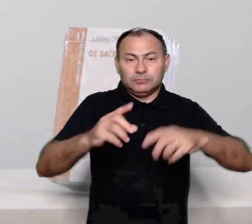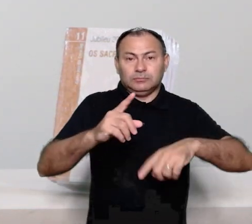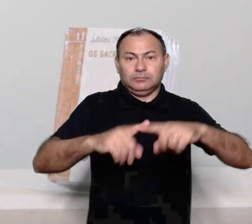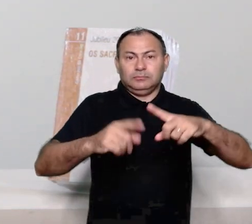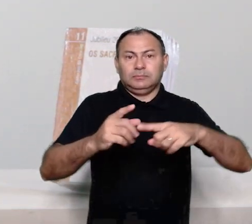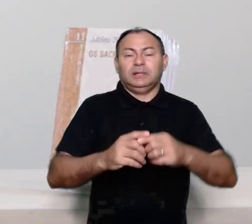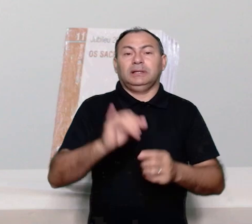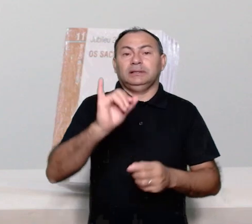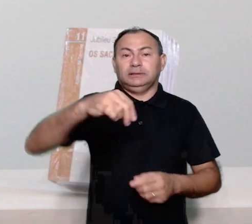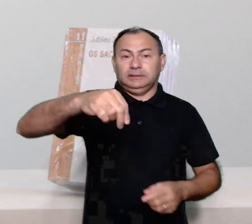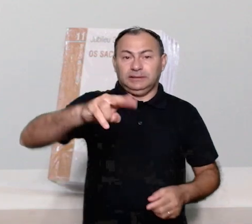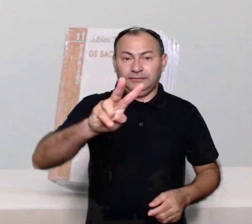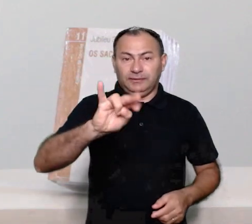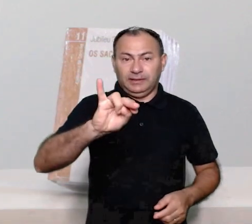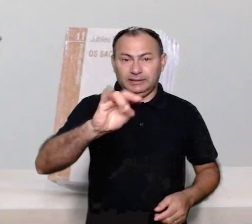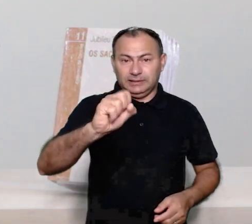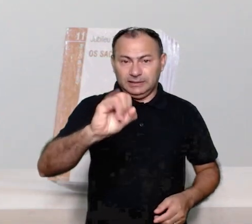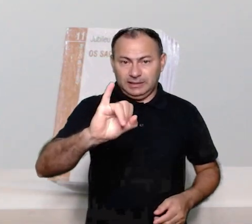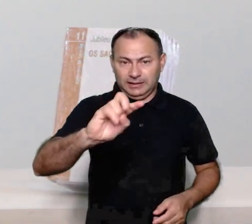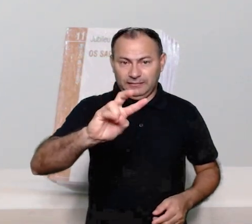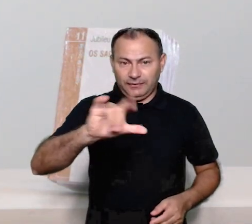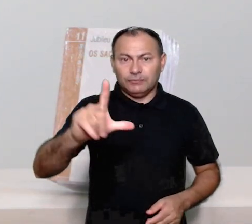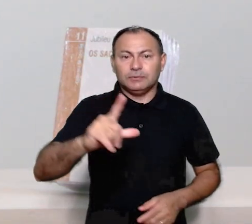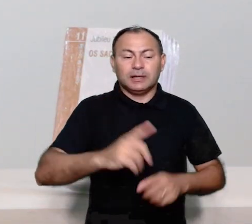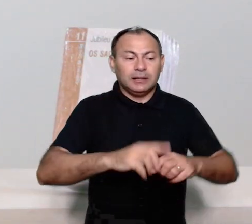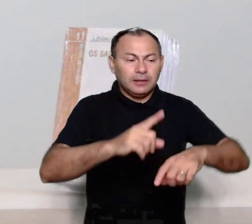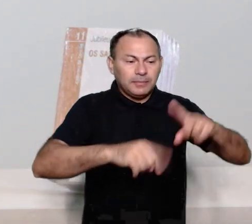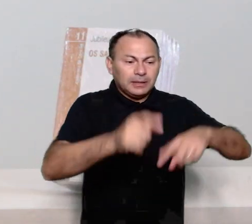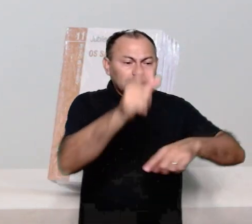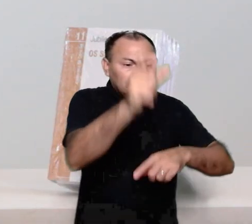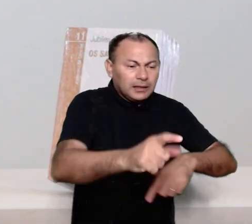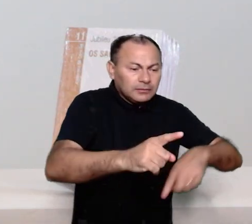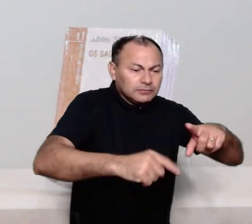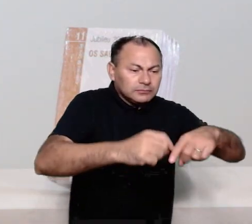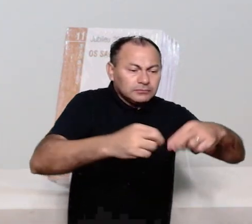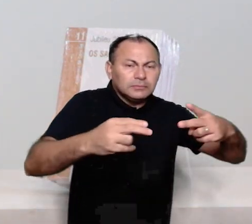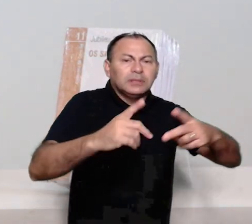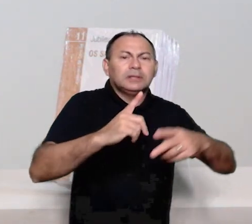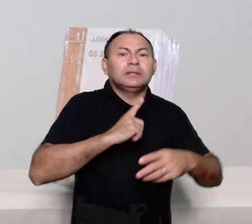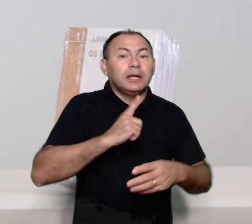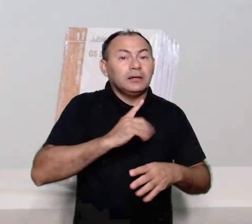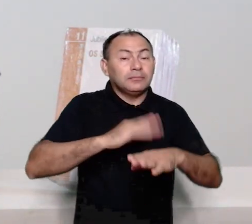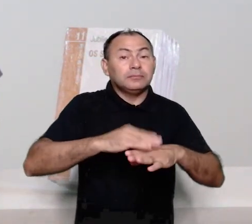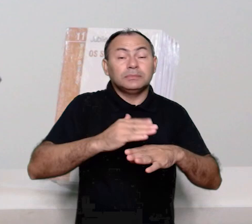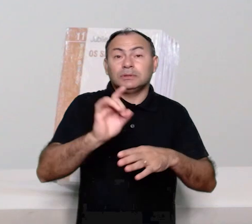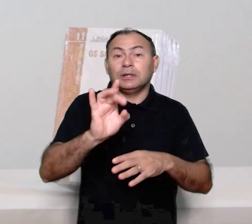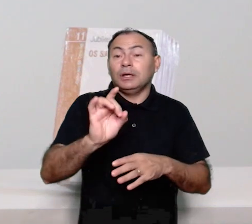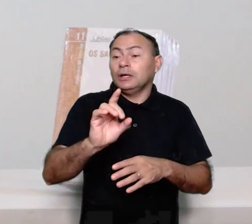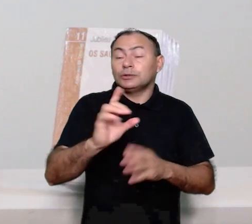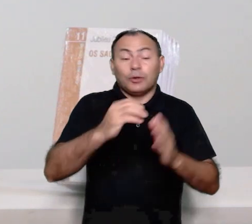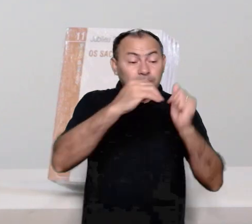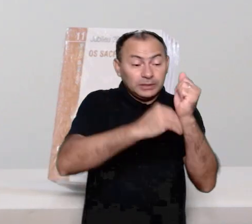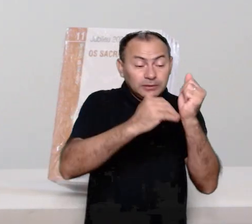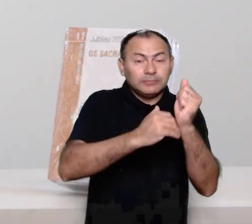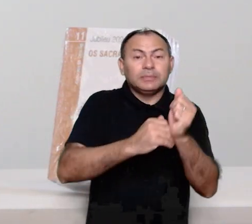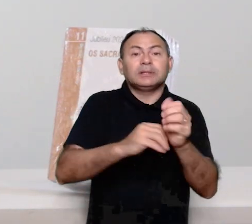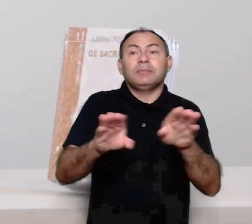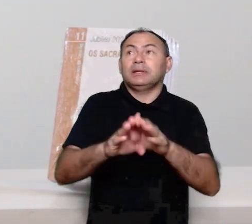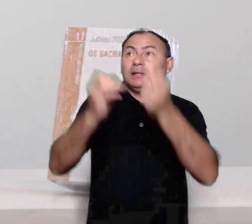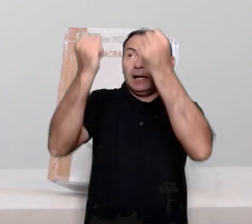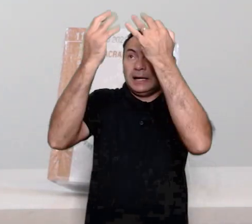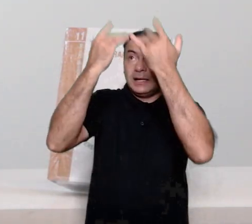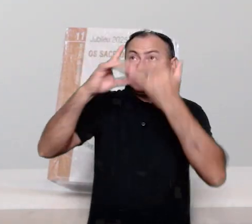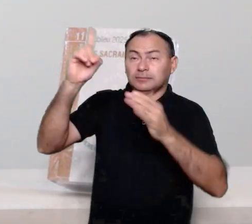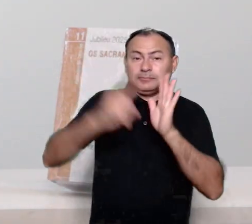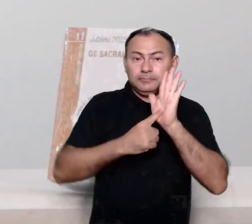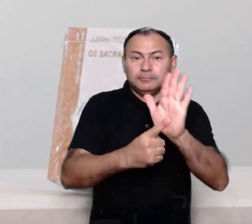e o elemento invisível, que faz com que naquela matéria contenha, além do mistério, a própria graça de